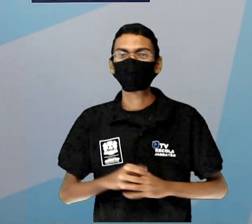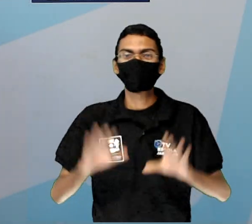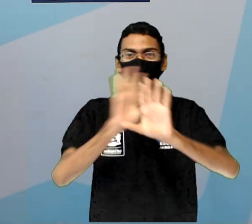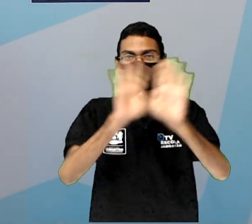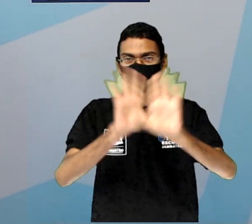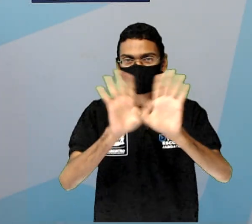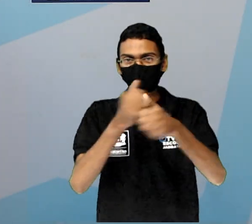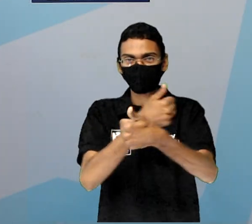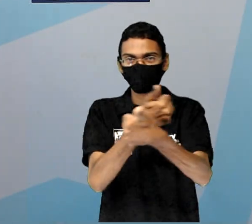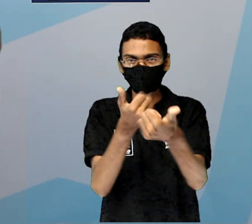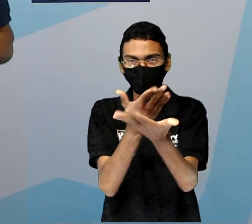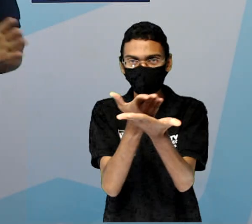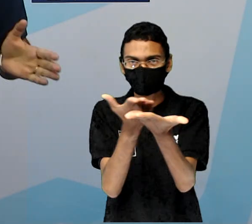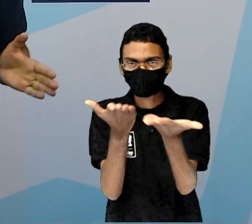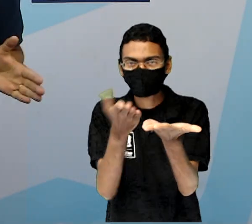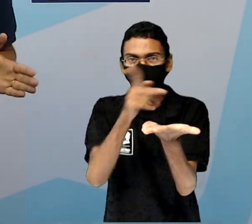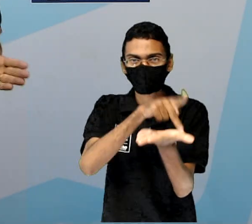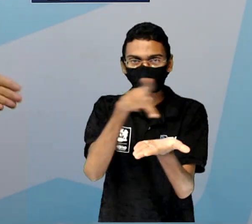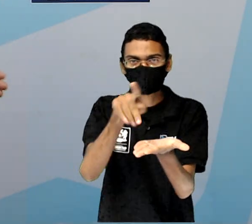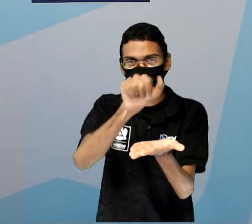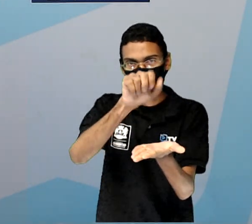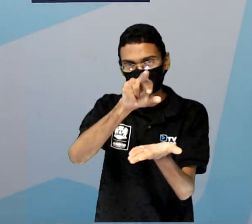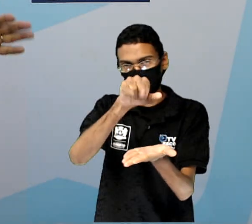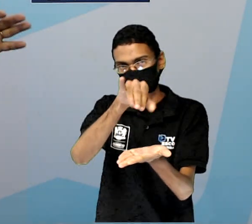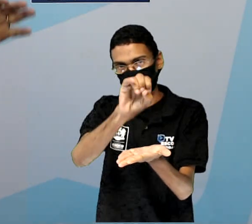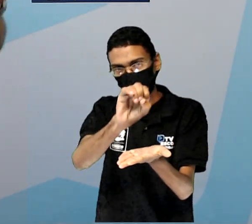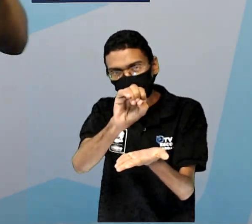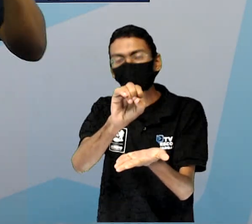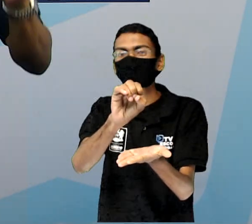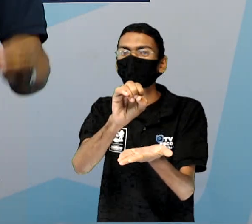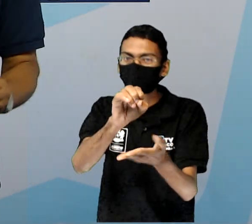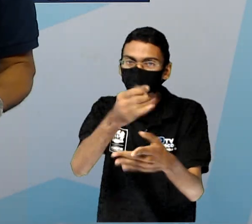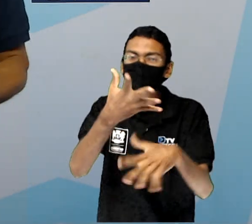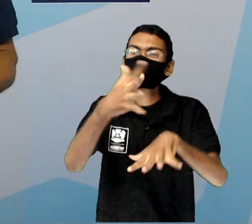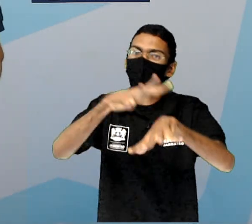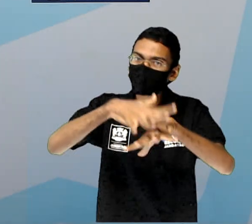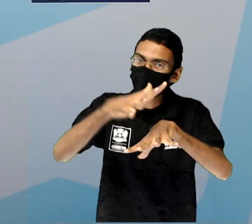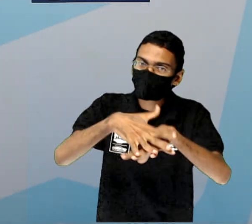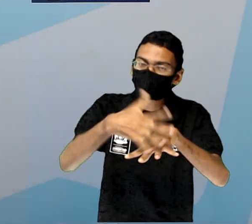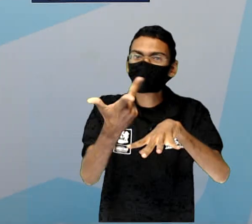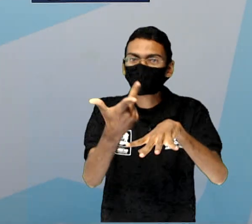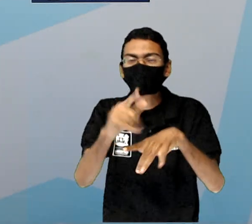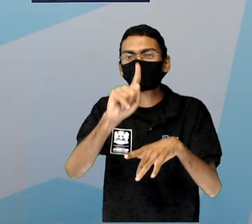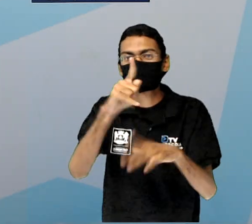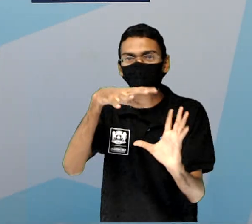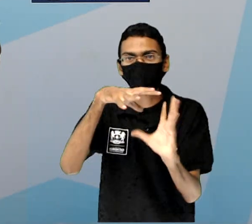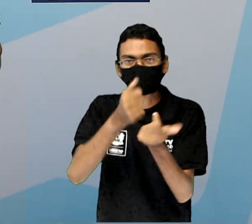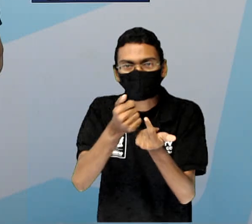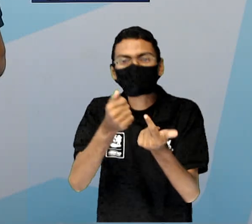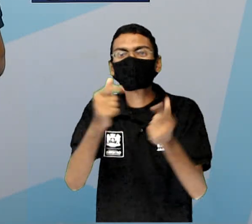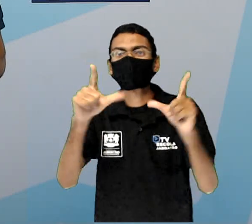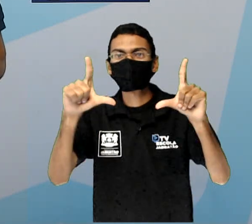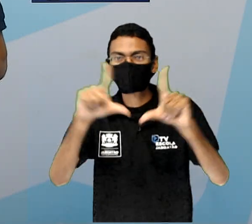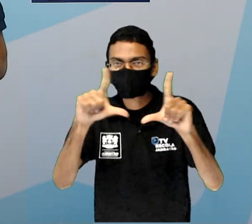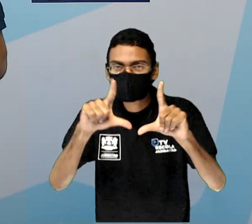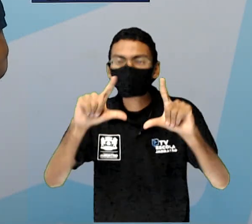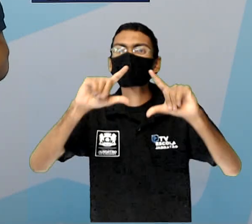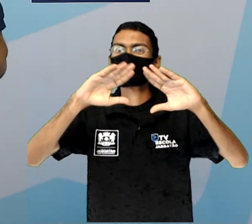Olá, tudo bem com vocês? Sou o professor Dário Alencar, da disciplina de Geografia, aqui no TV Escola